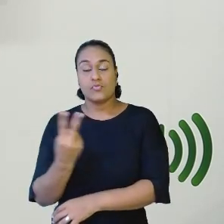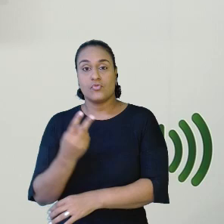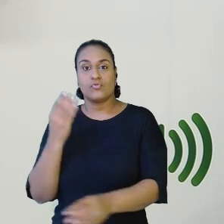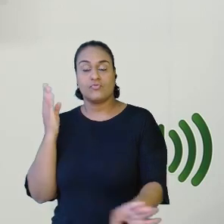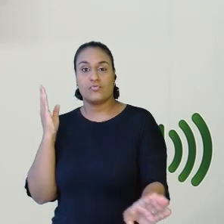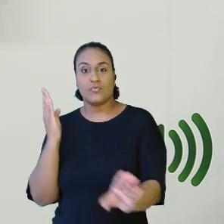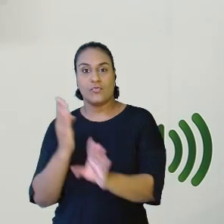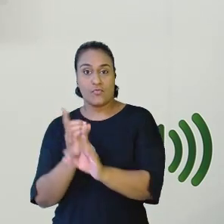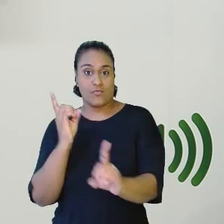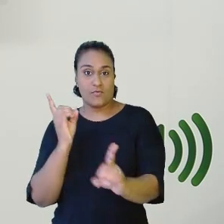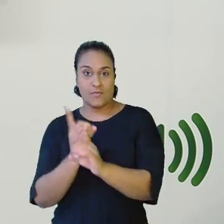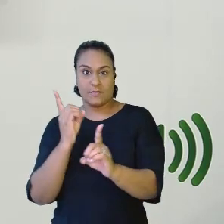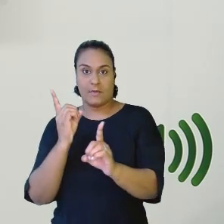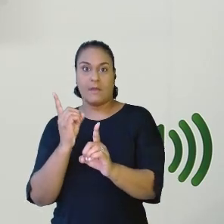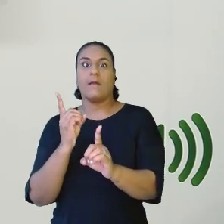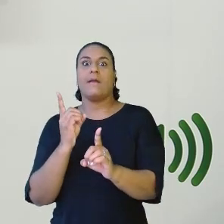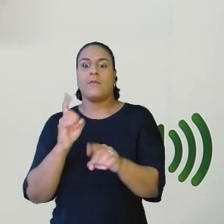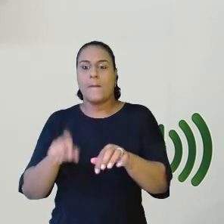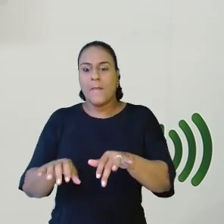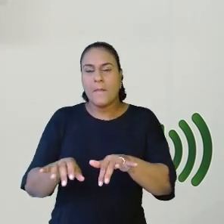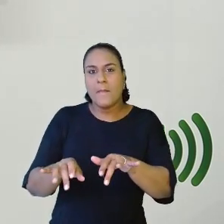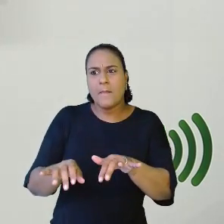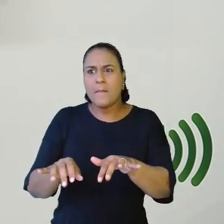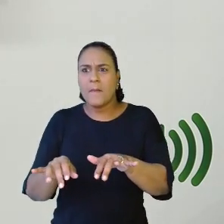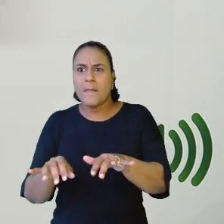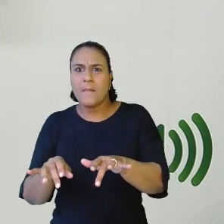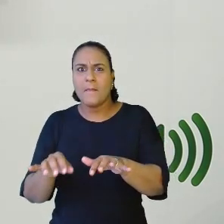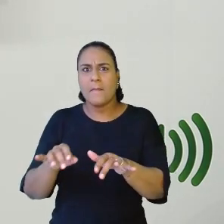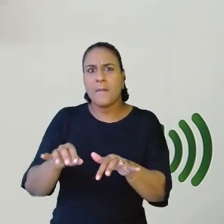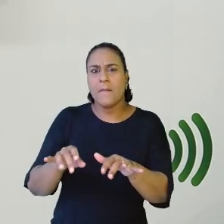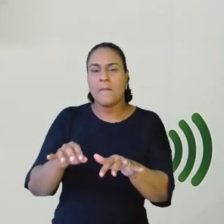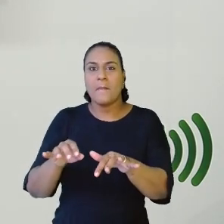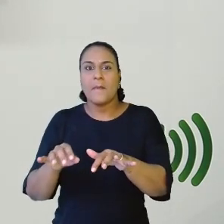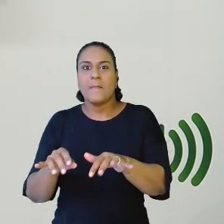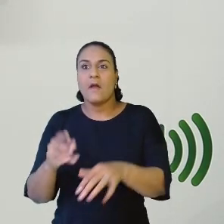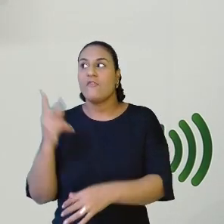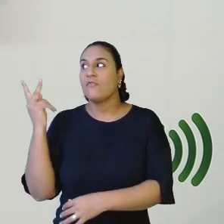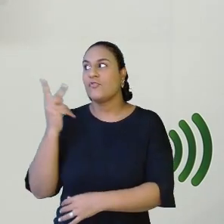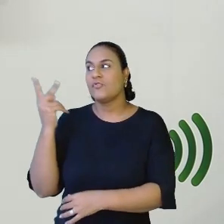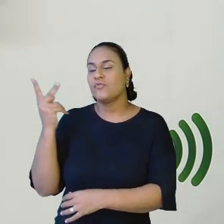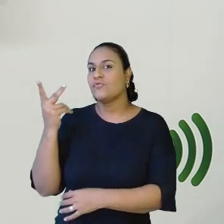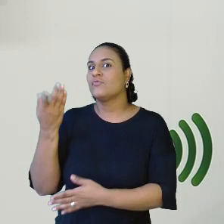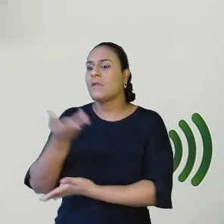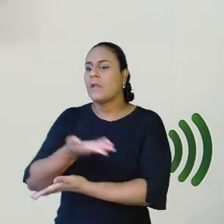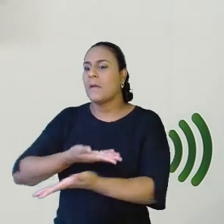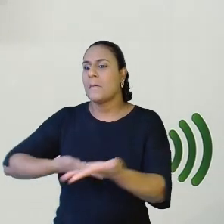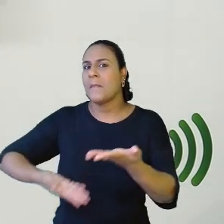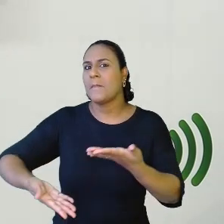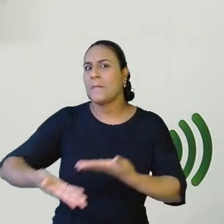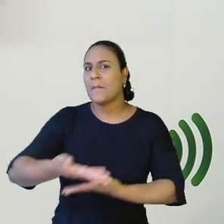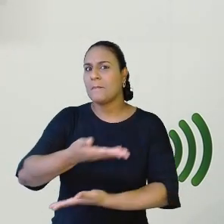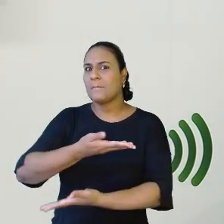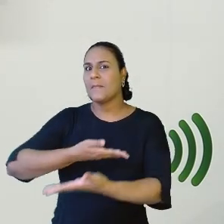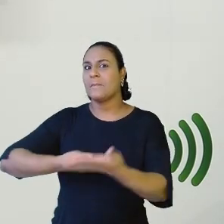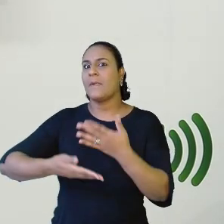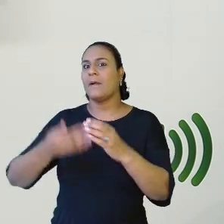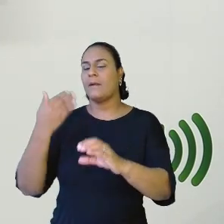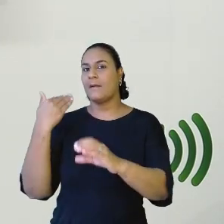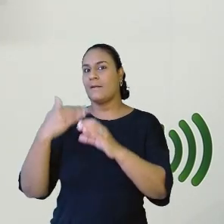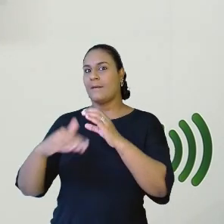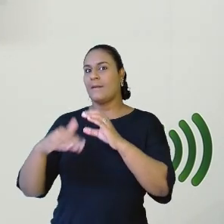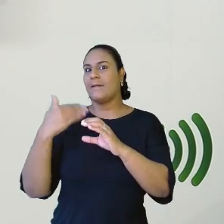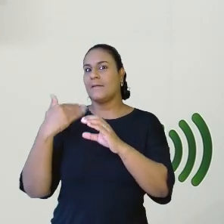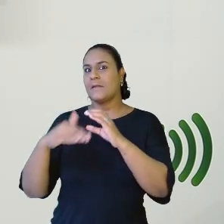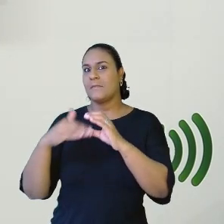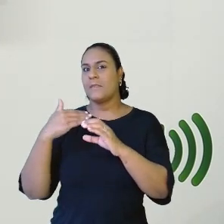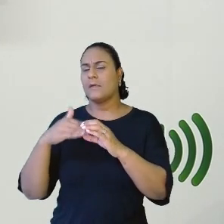virtual. E foi assim que Chapeuzinho Vermelho e Saci Pererê começaram a trocar e-mails. Então, por que a